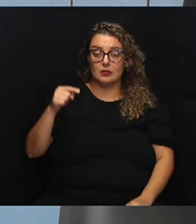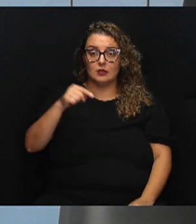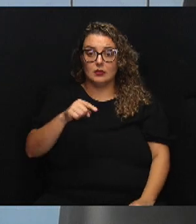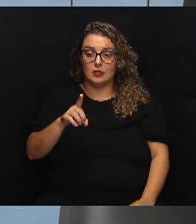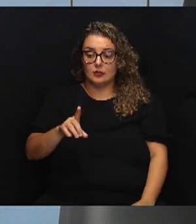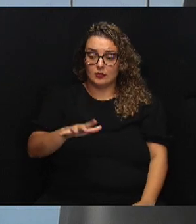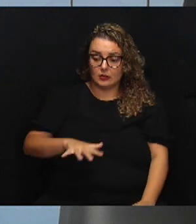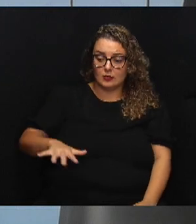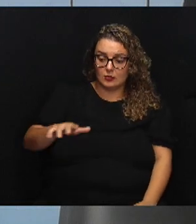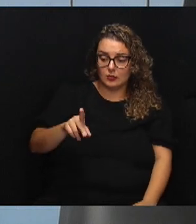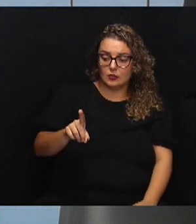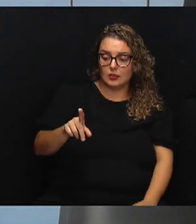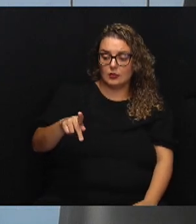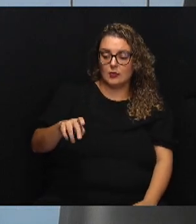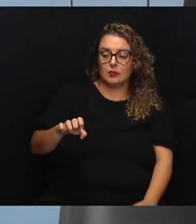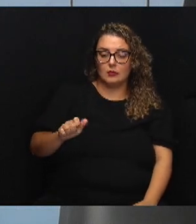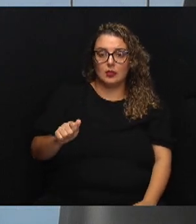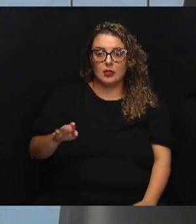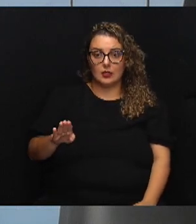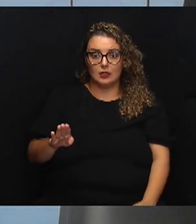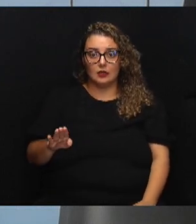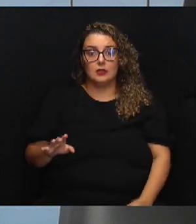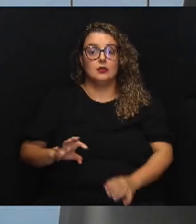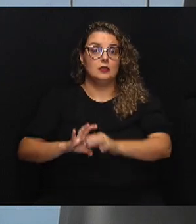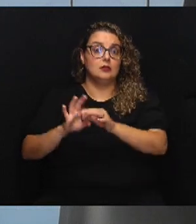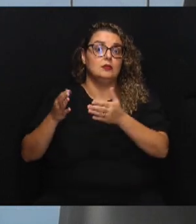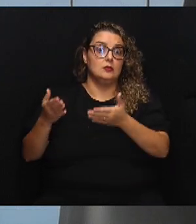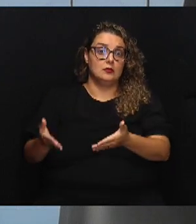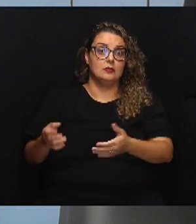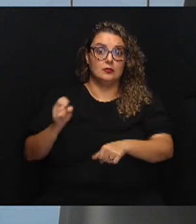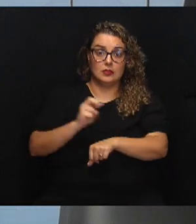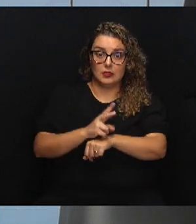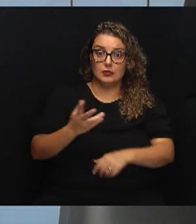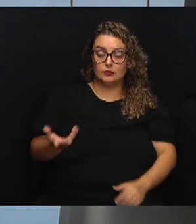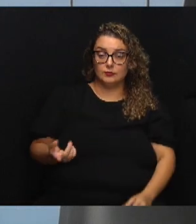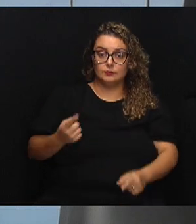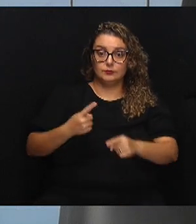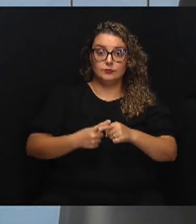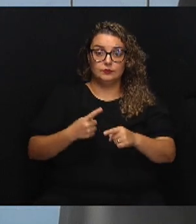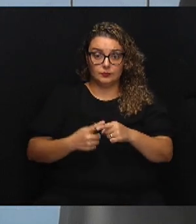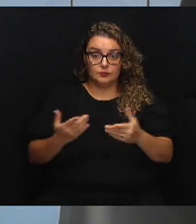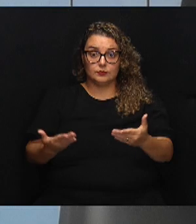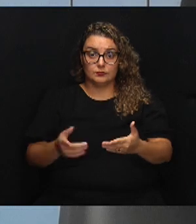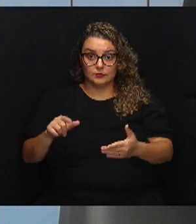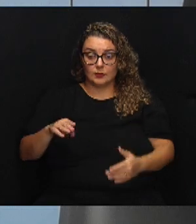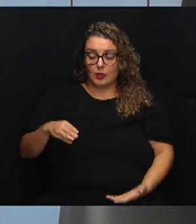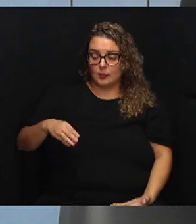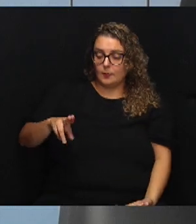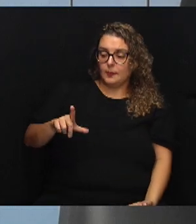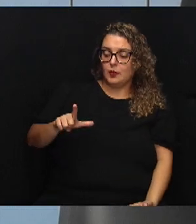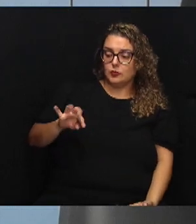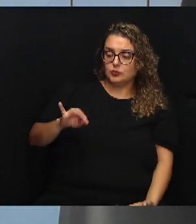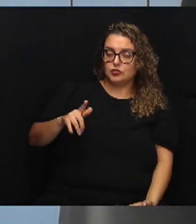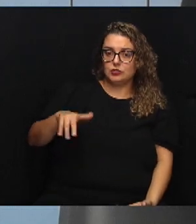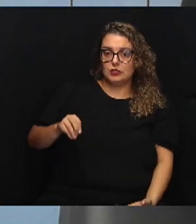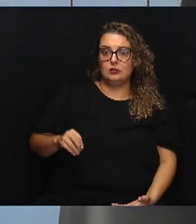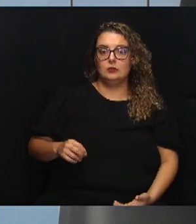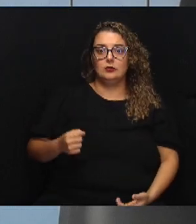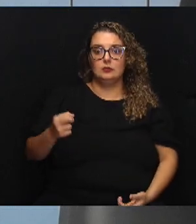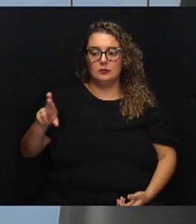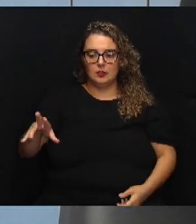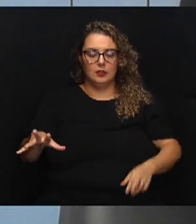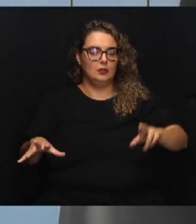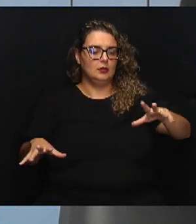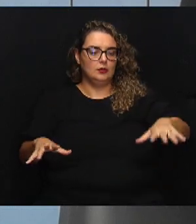Departamento de Bem-Estar Animal tenha lá sempre disponível para elas vagas, porque hoje é mutirão, né? Então, todo mês tem alguma região que tem